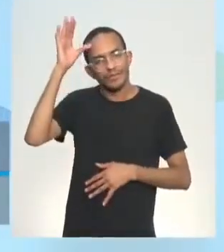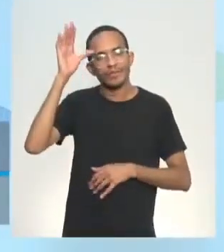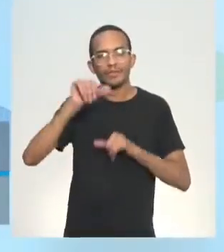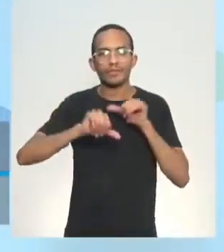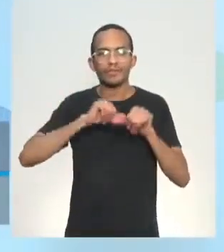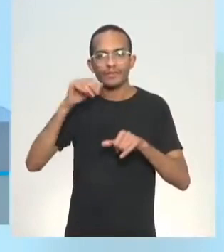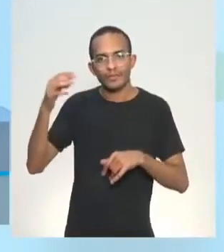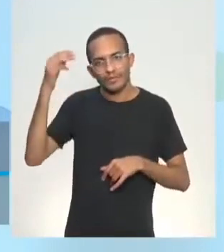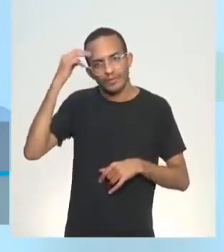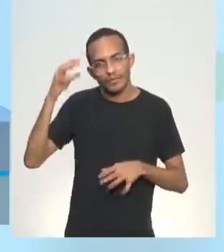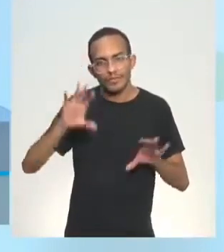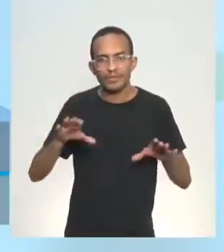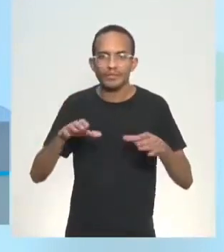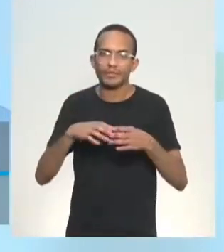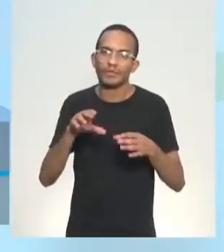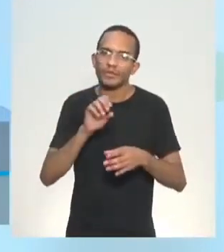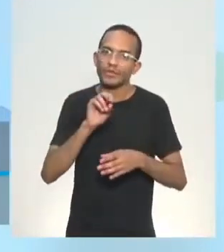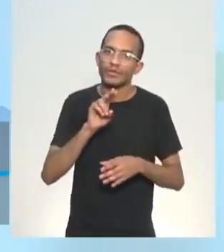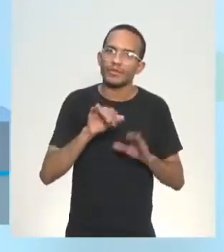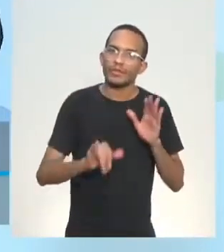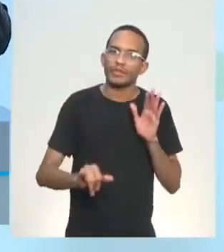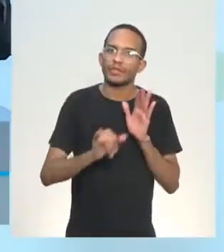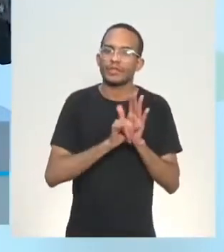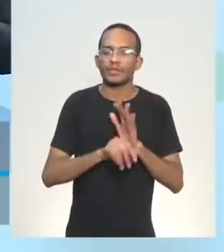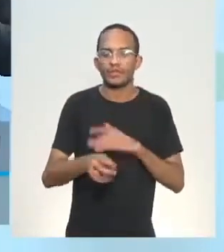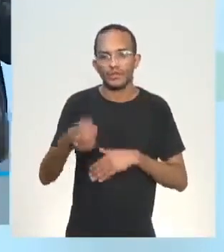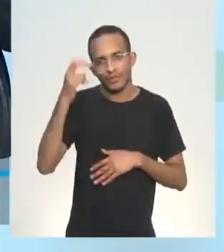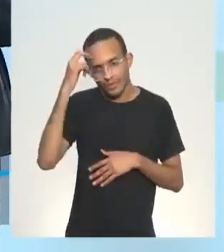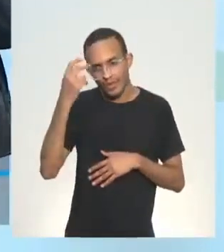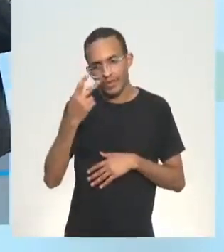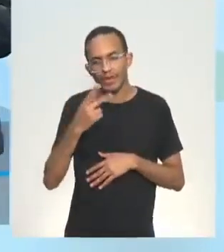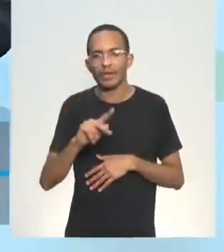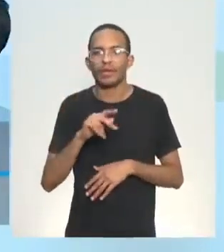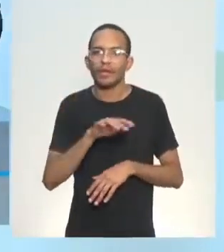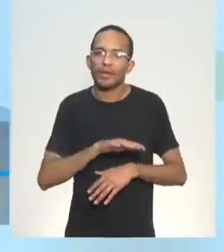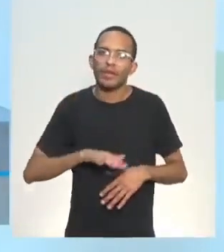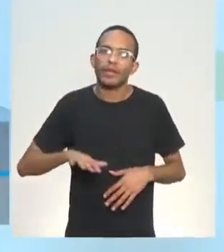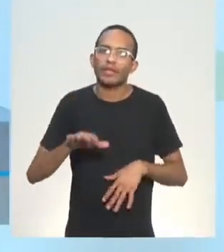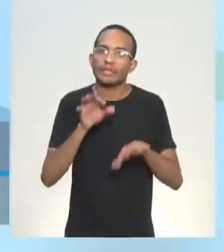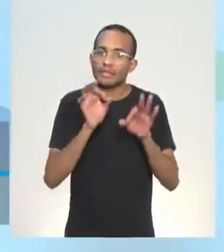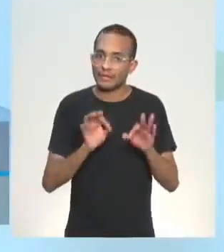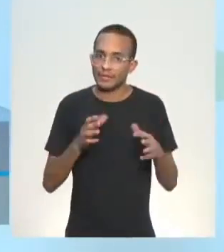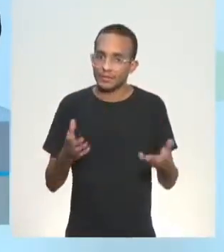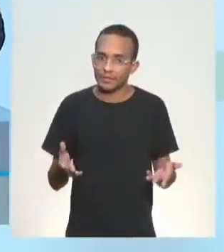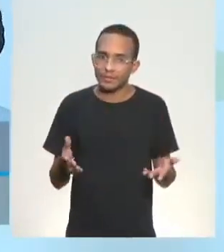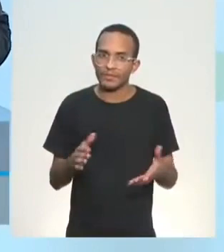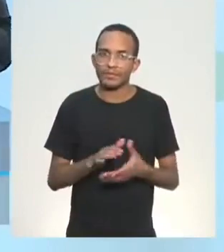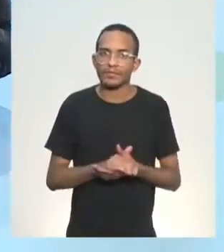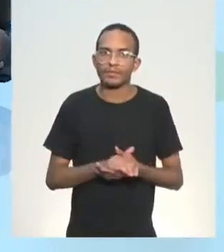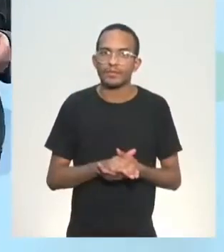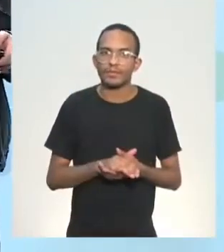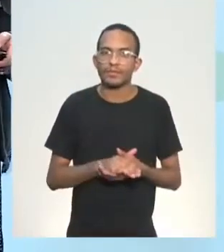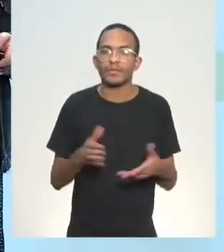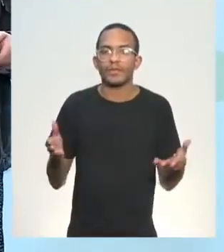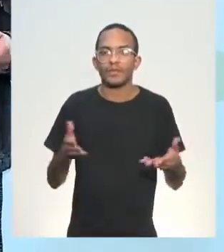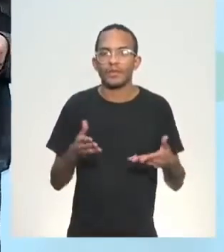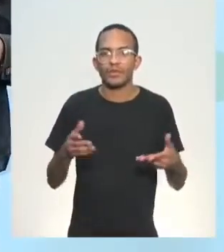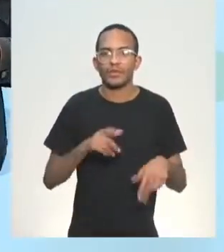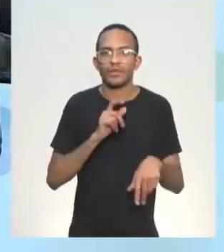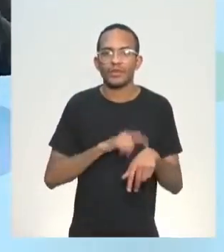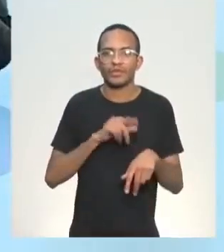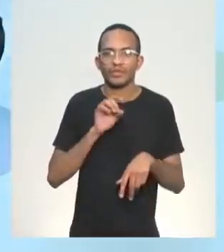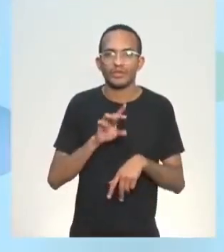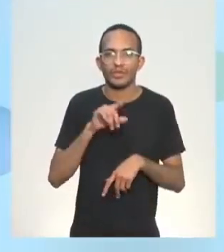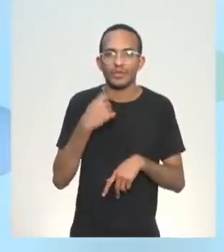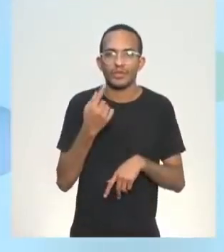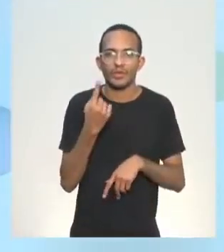na memória coletiva ou na identidade cultural daquela determinada região, certo? Então, gente, agora, só para a